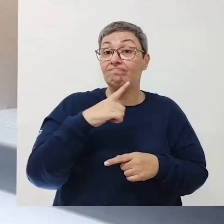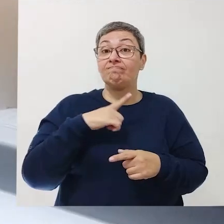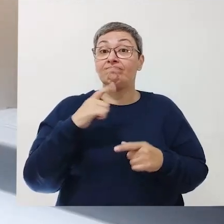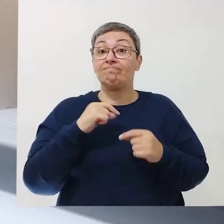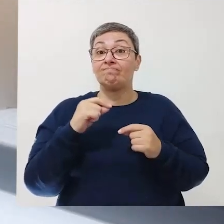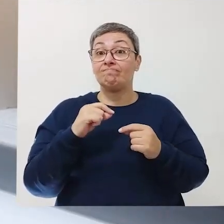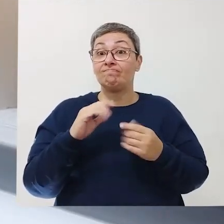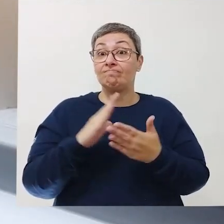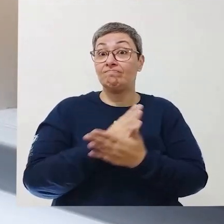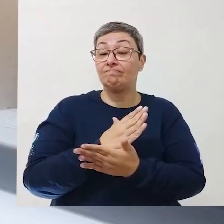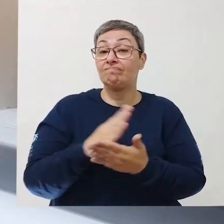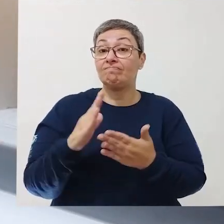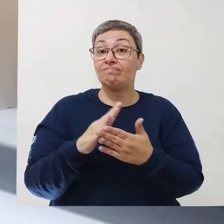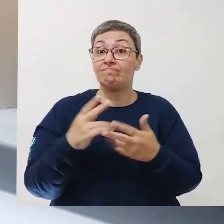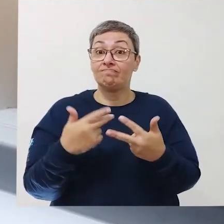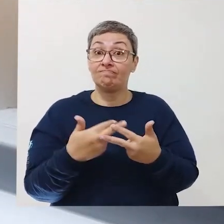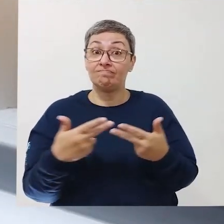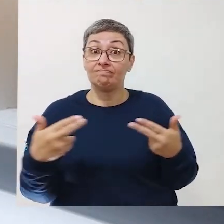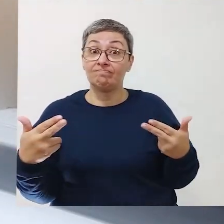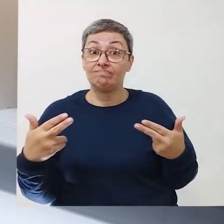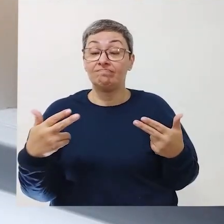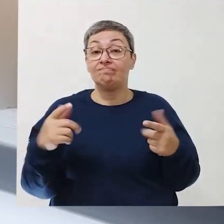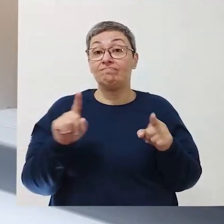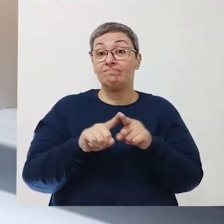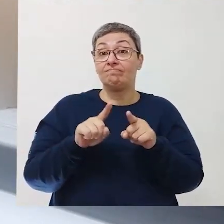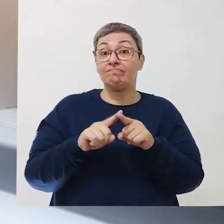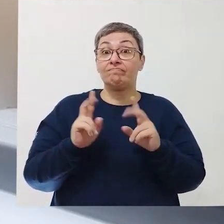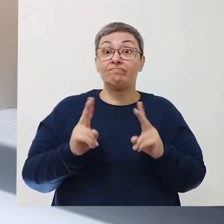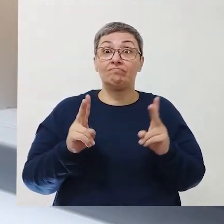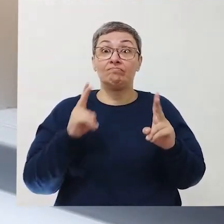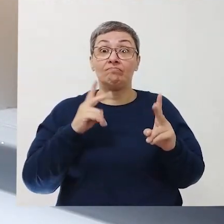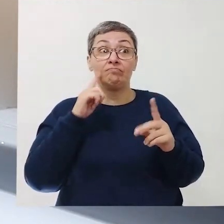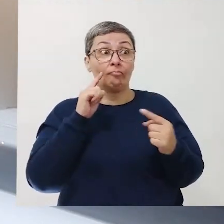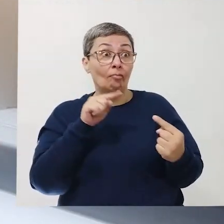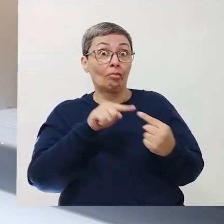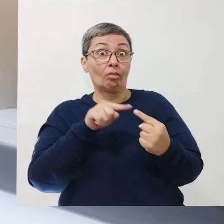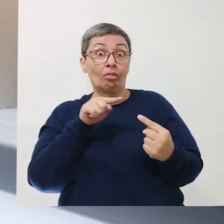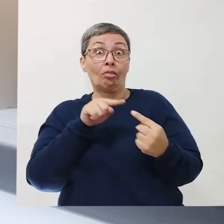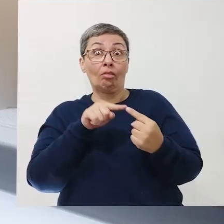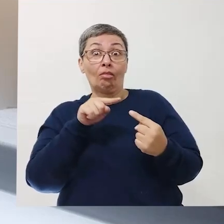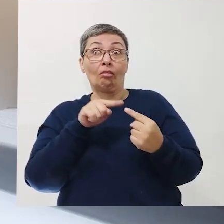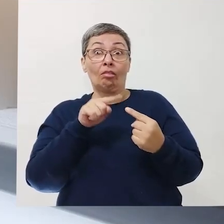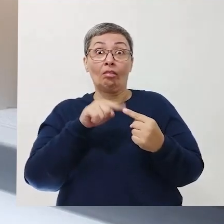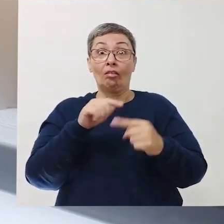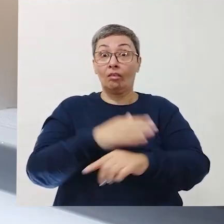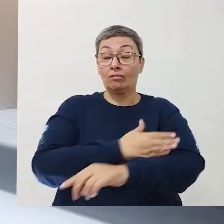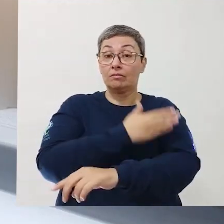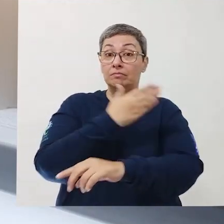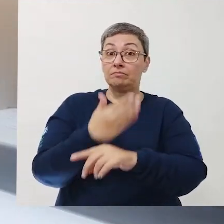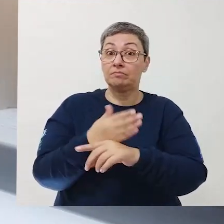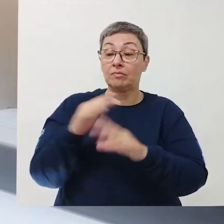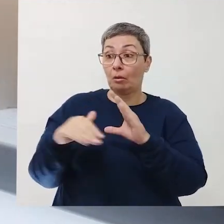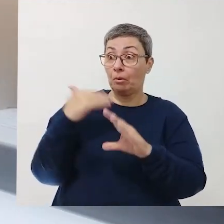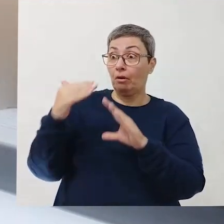e eficiente Mas ficamos muito mais tempo comunicável